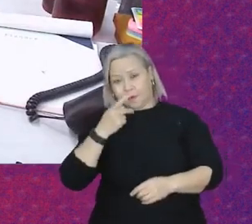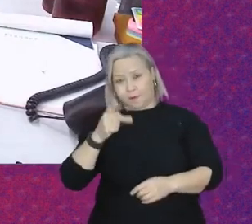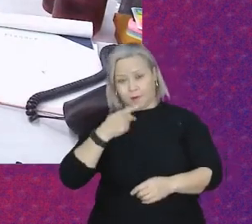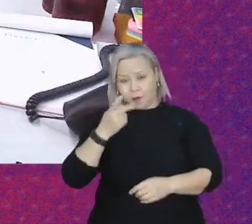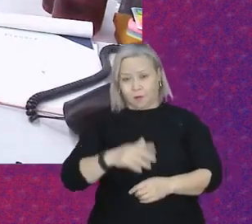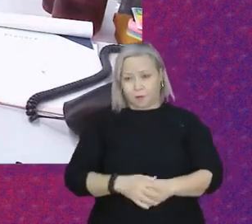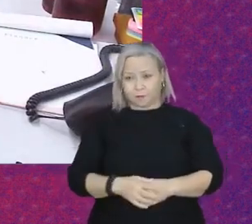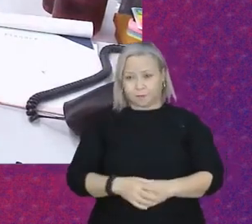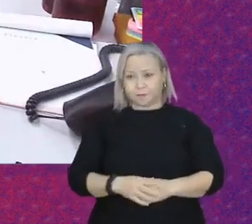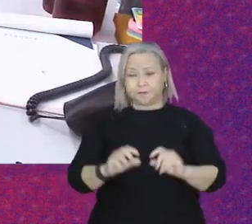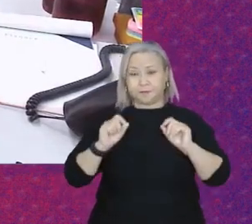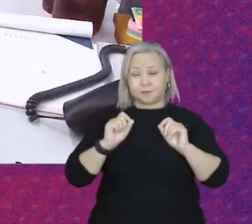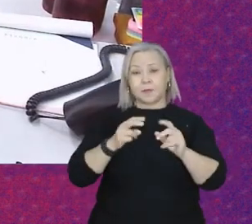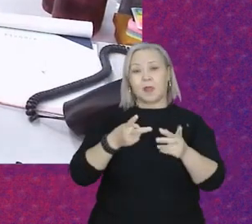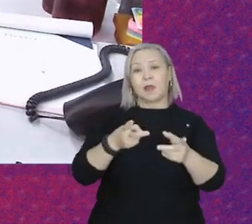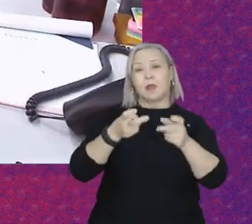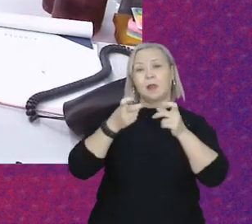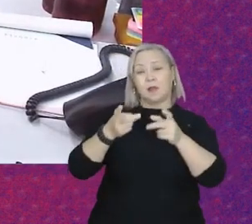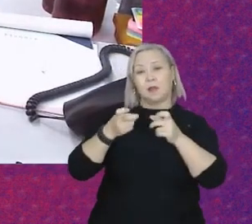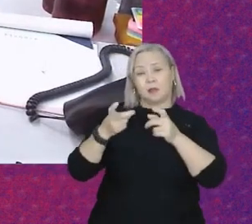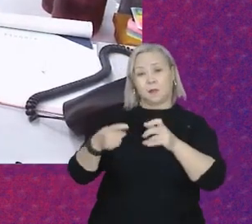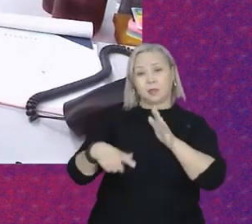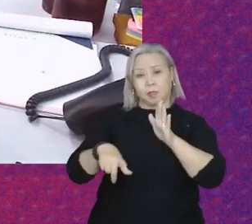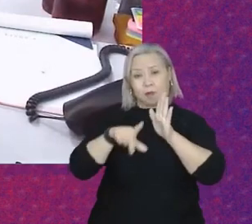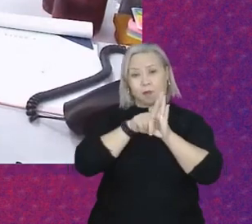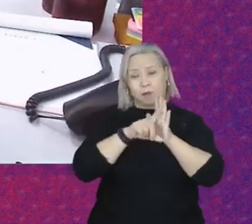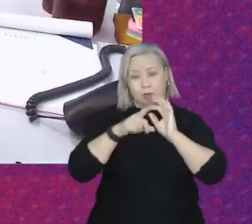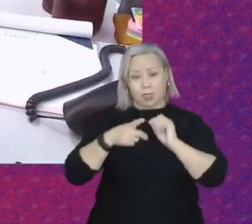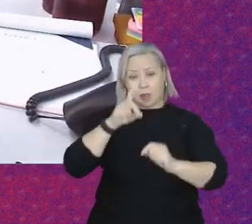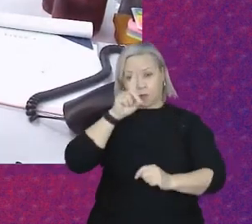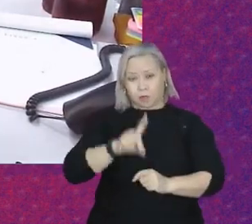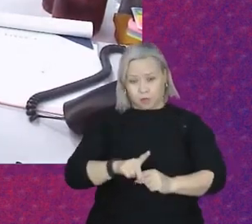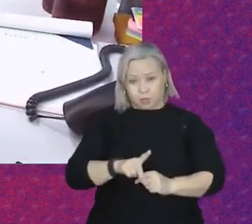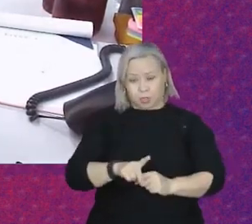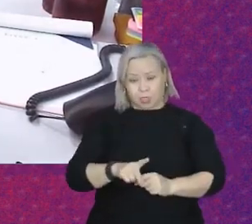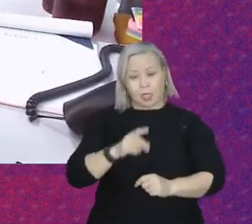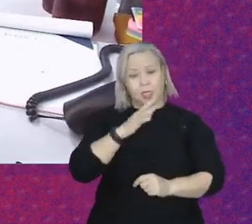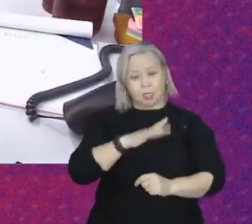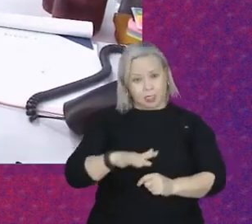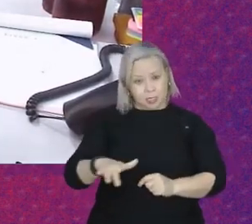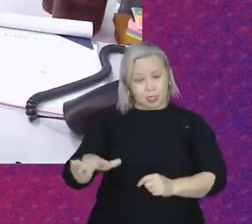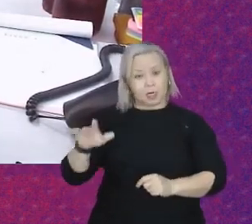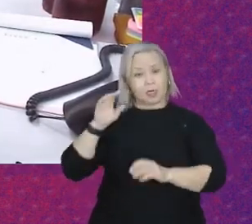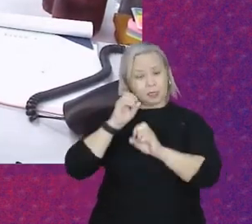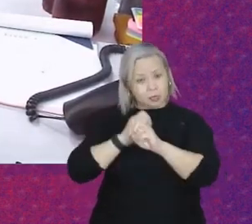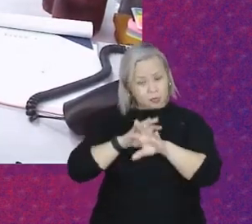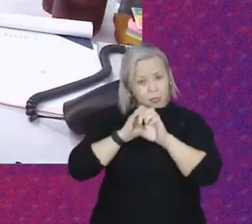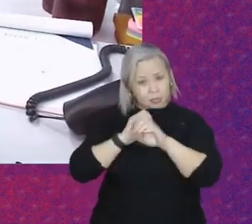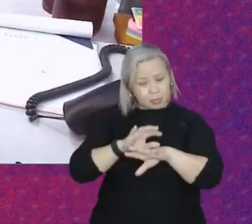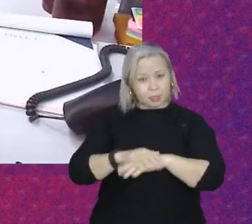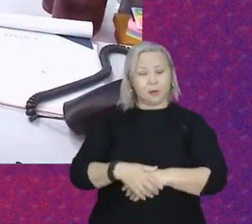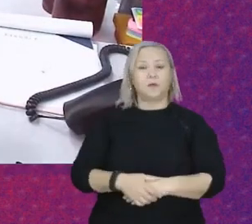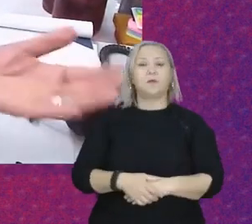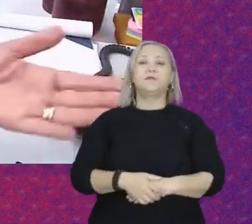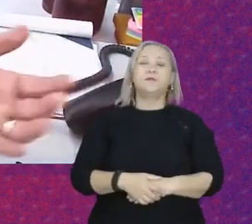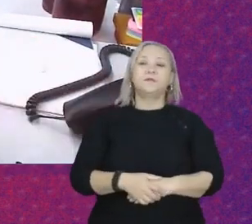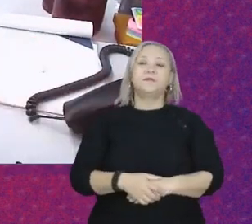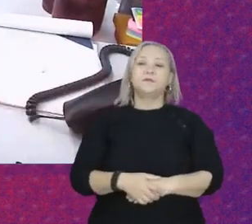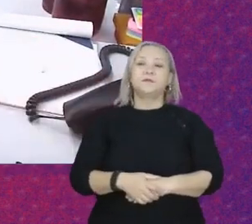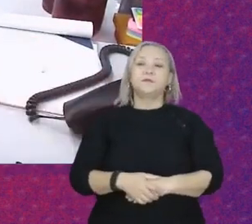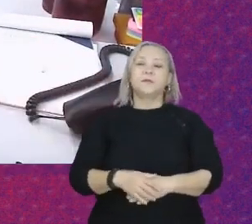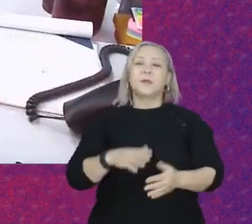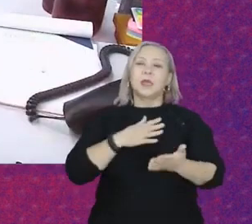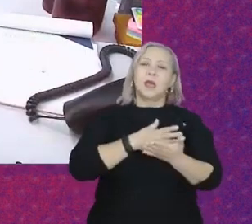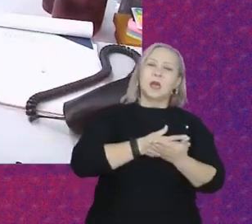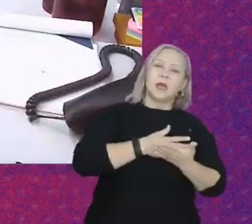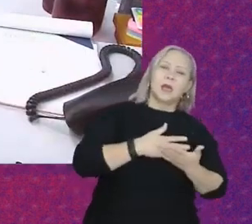do ponto de vista legal, inclusive do direito, né, da criança à educação, desde a mais